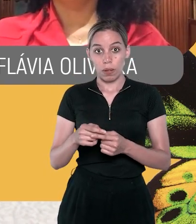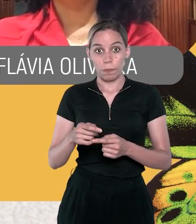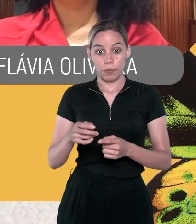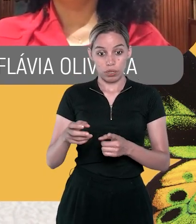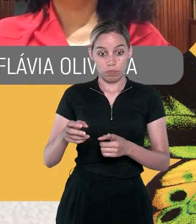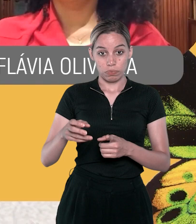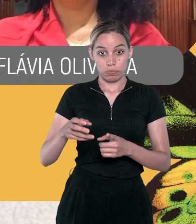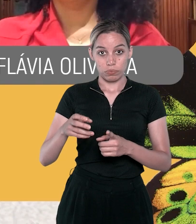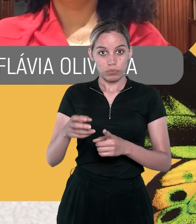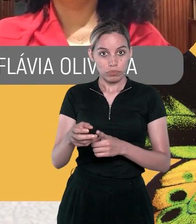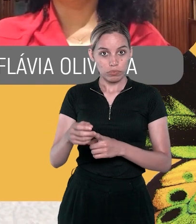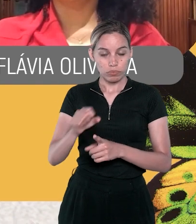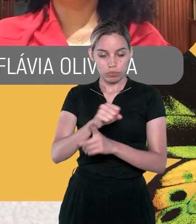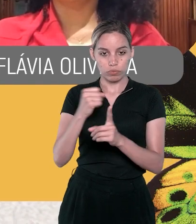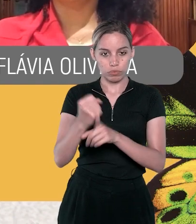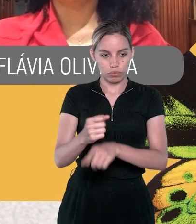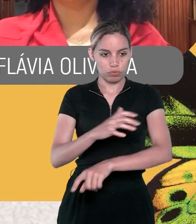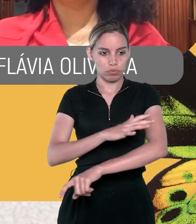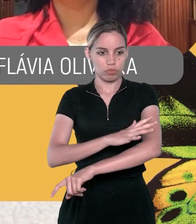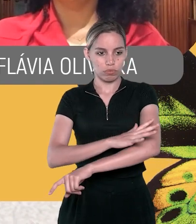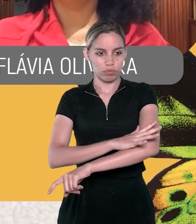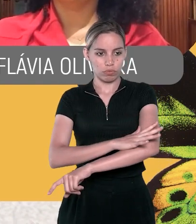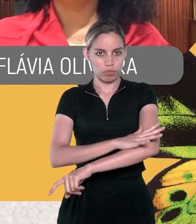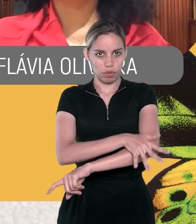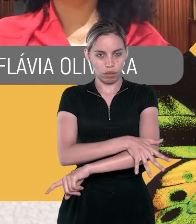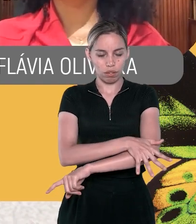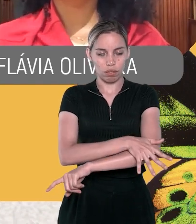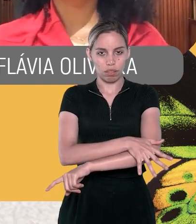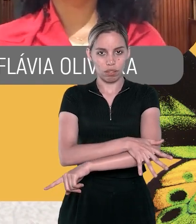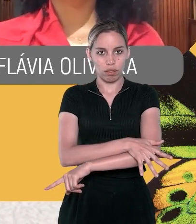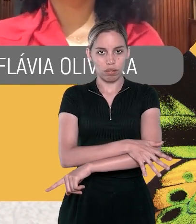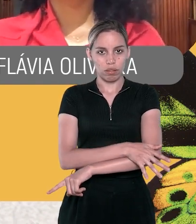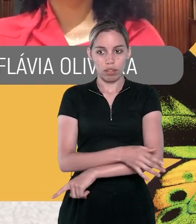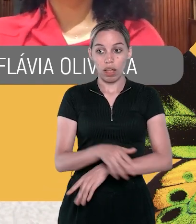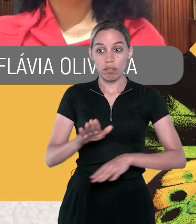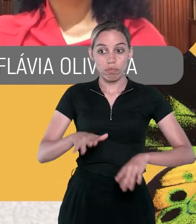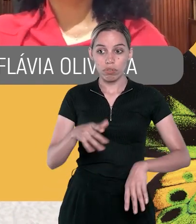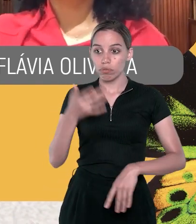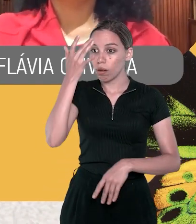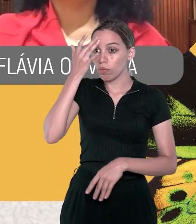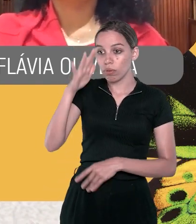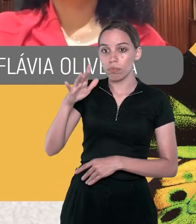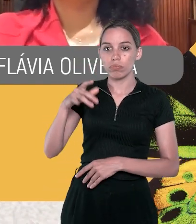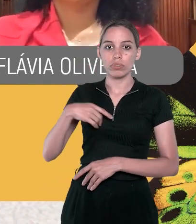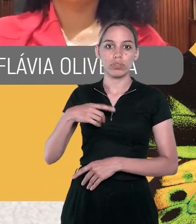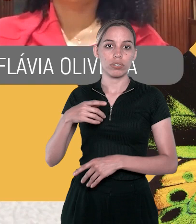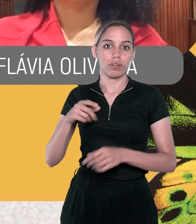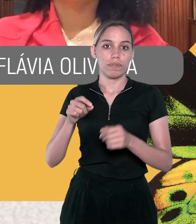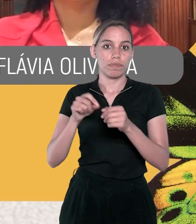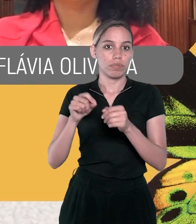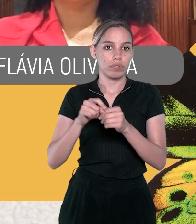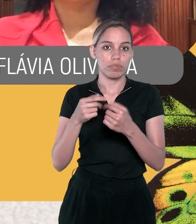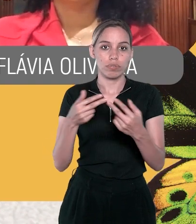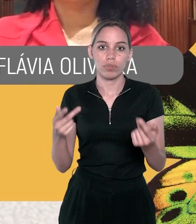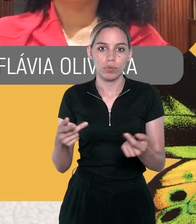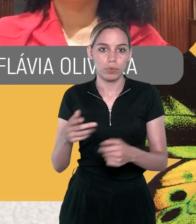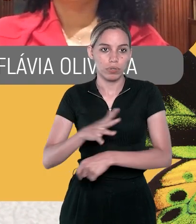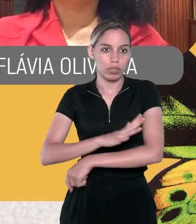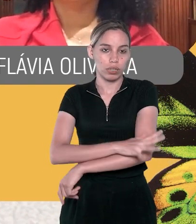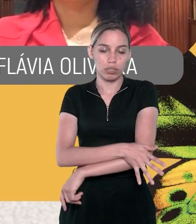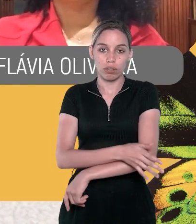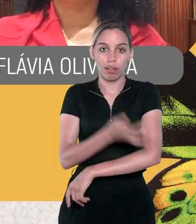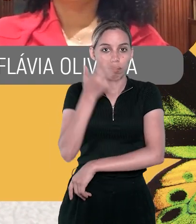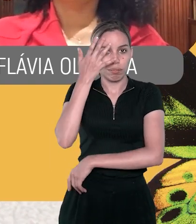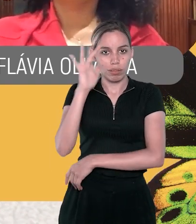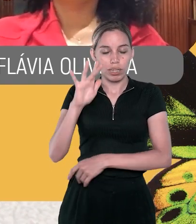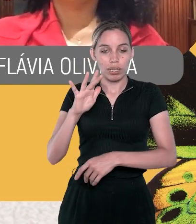percebe que você está cometendo atos de discriminação e de machismo, etc., né, exige uma eterna